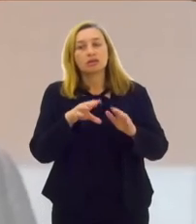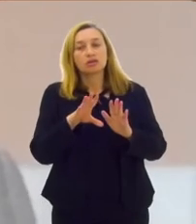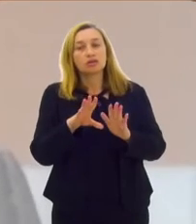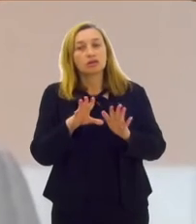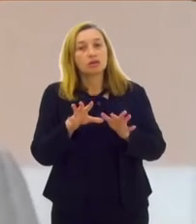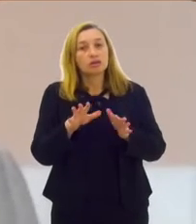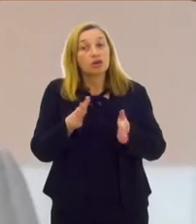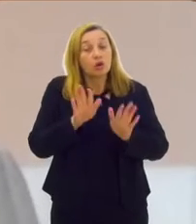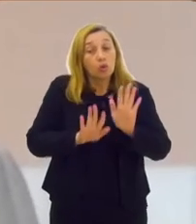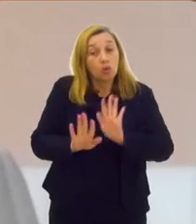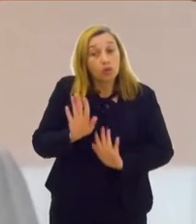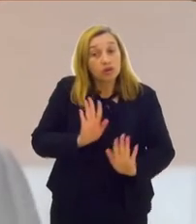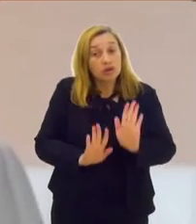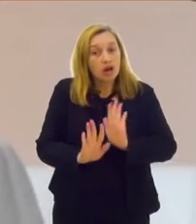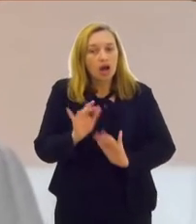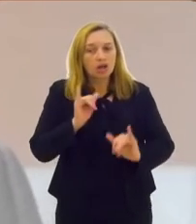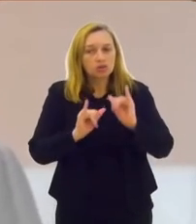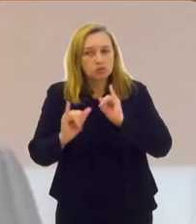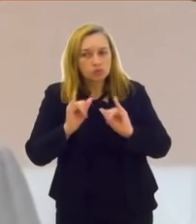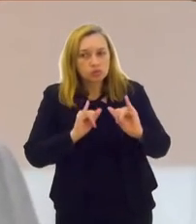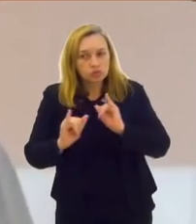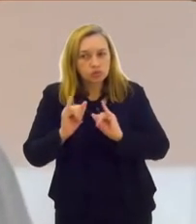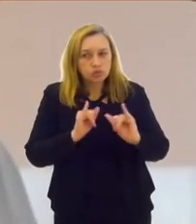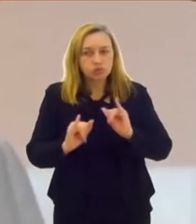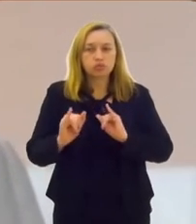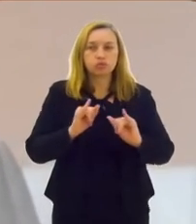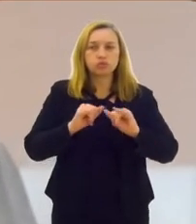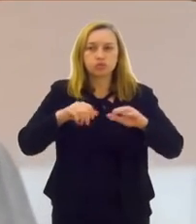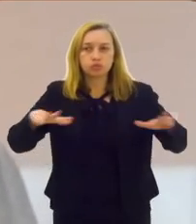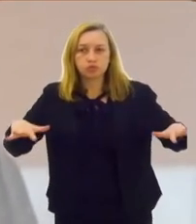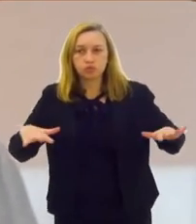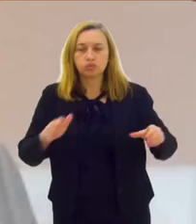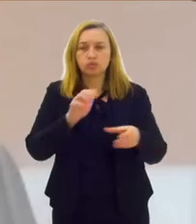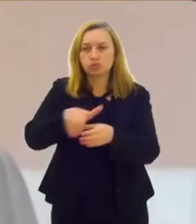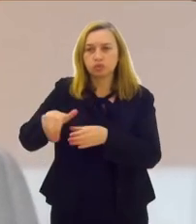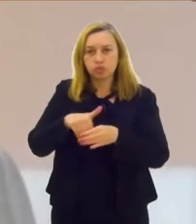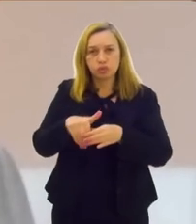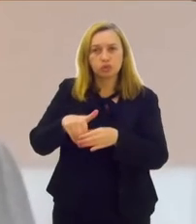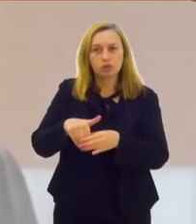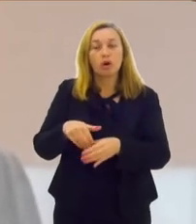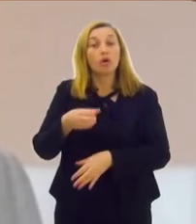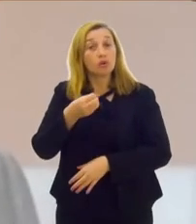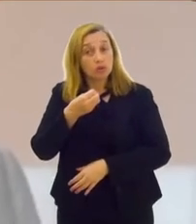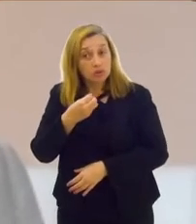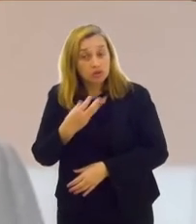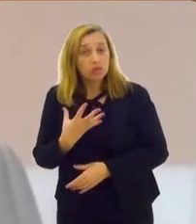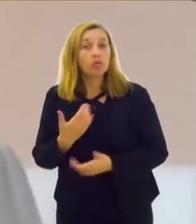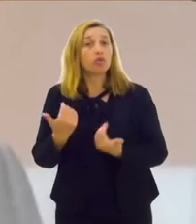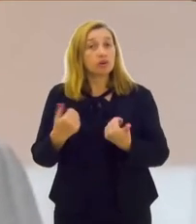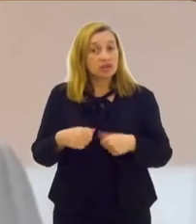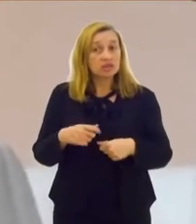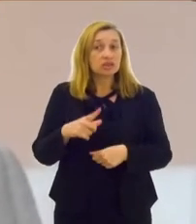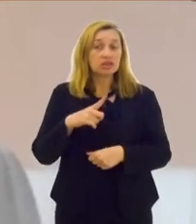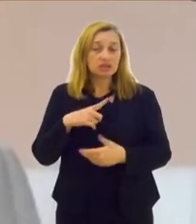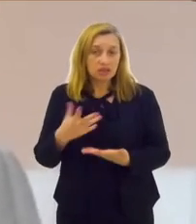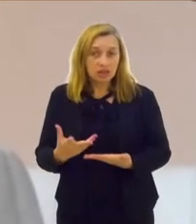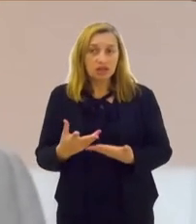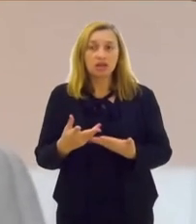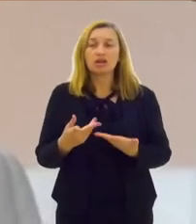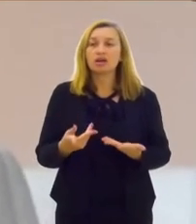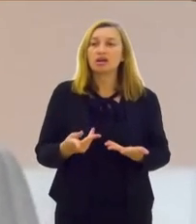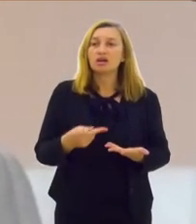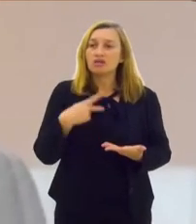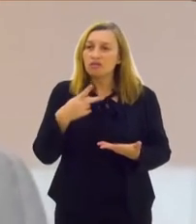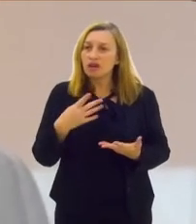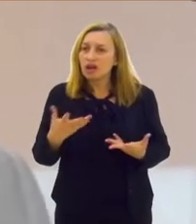a sua propaganda eleitoral de forma positiva, ou seja, exaltar os feitos,